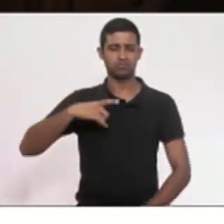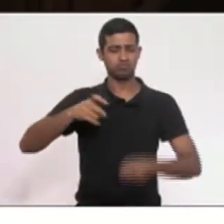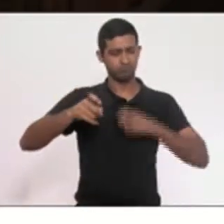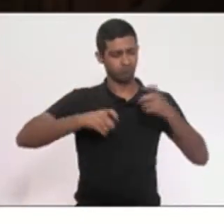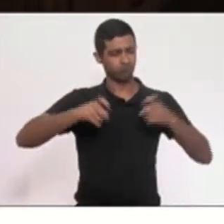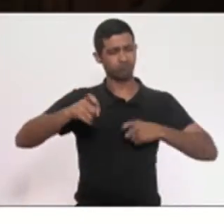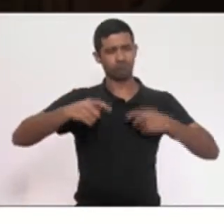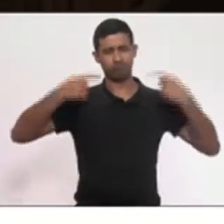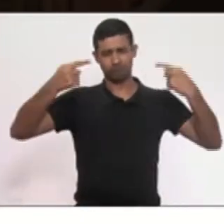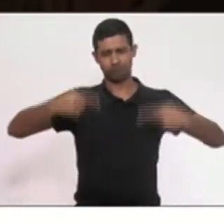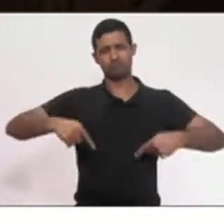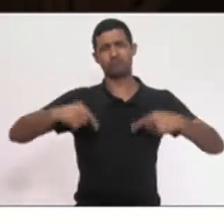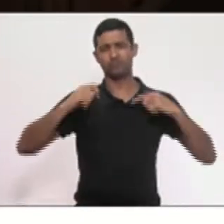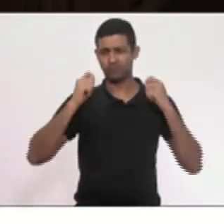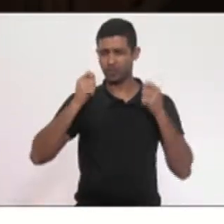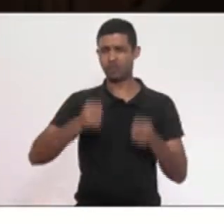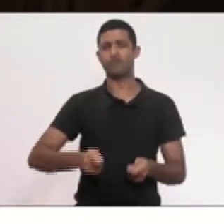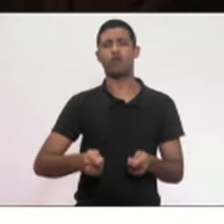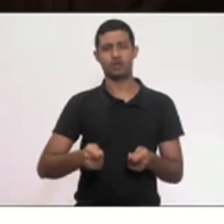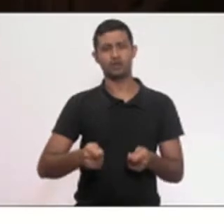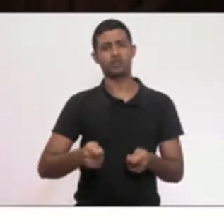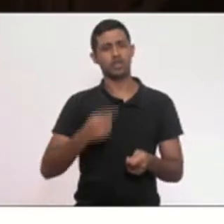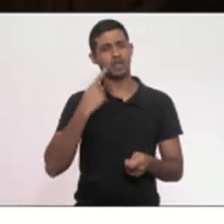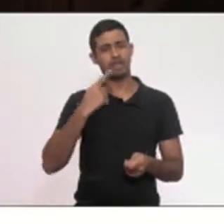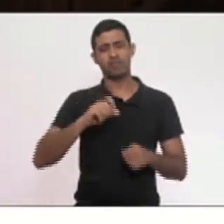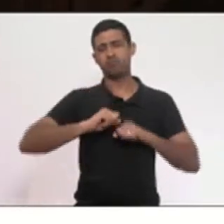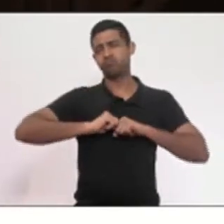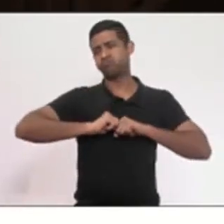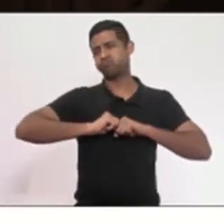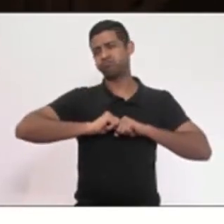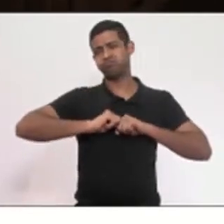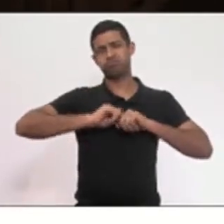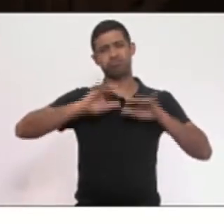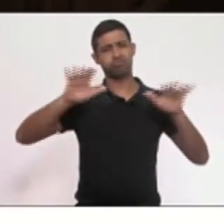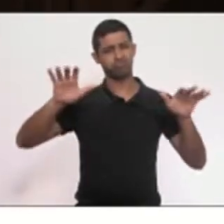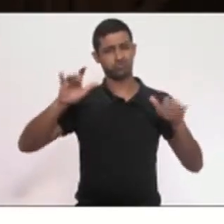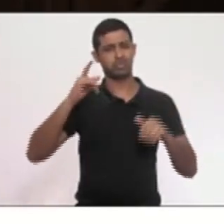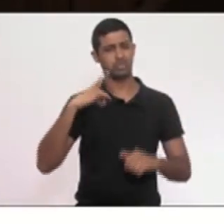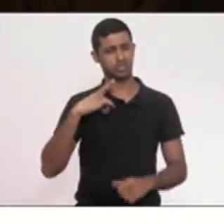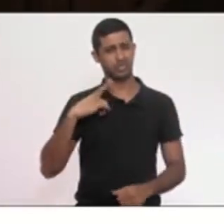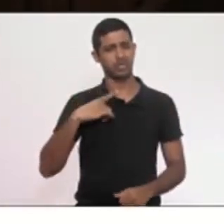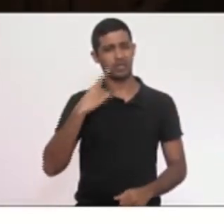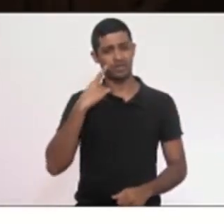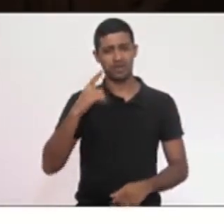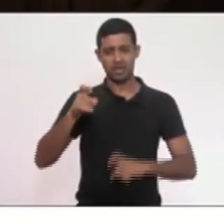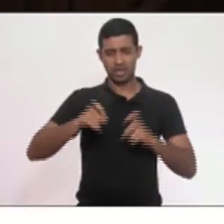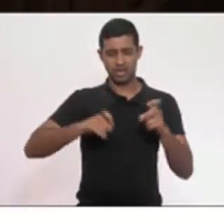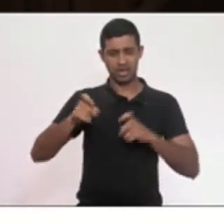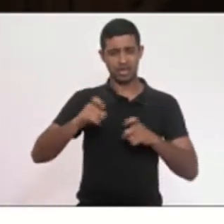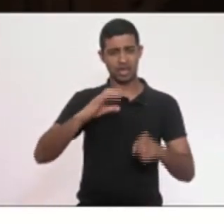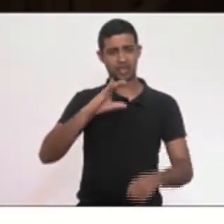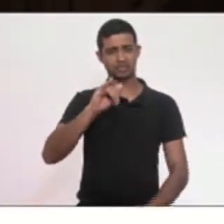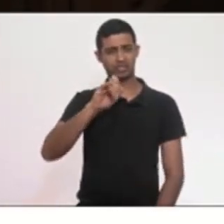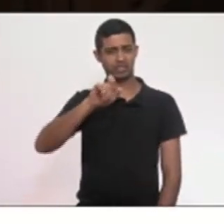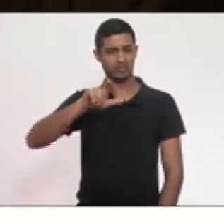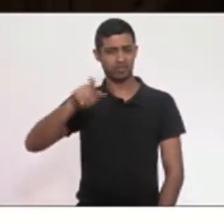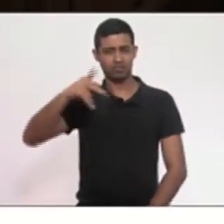né? E isso repercutiu numa cisão, né? Na verdade, uma guerra civil na Coreia